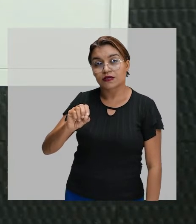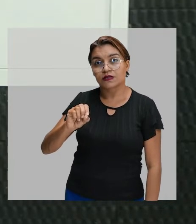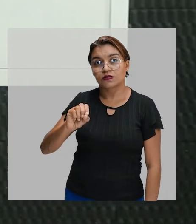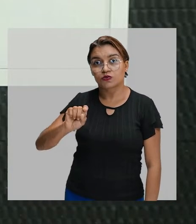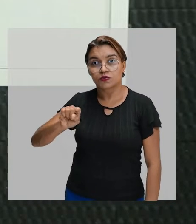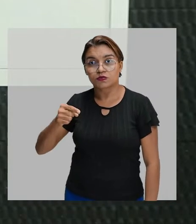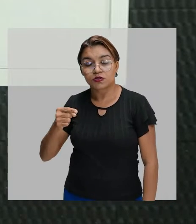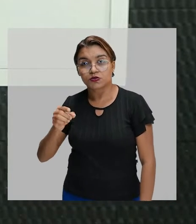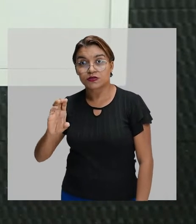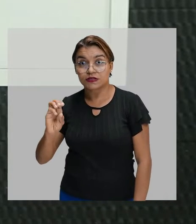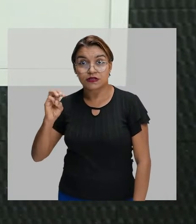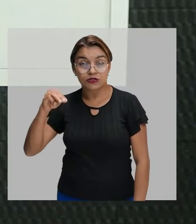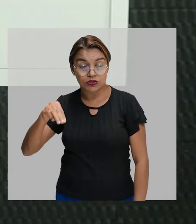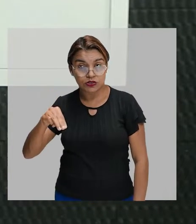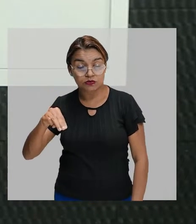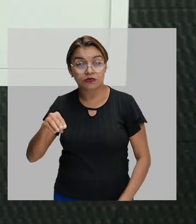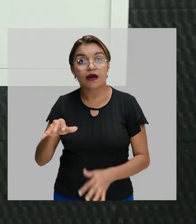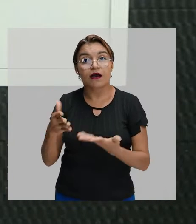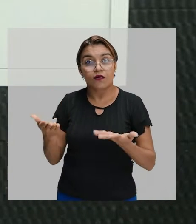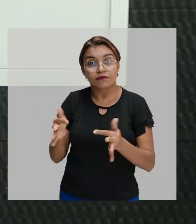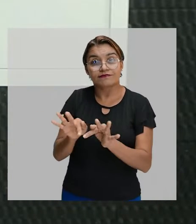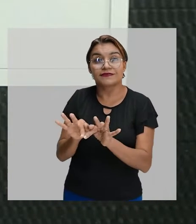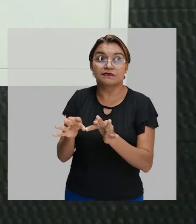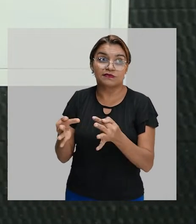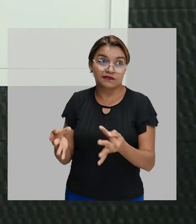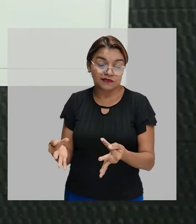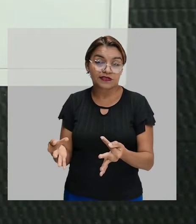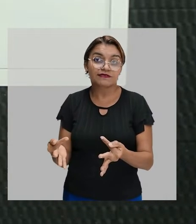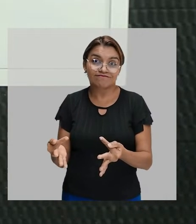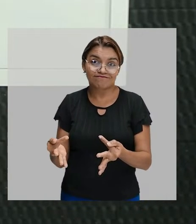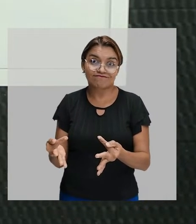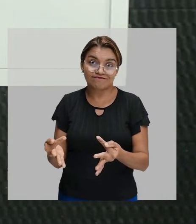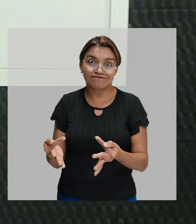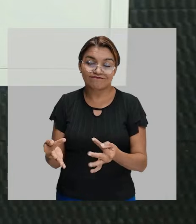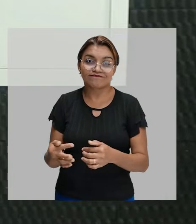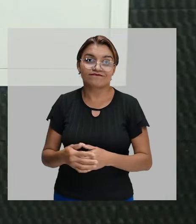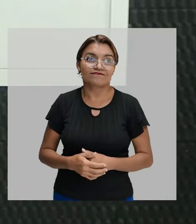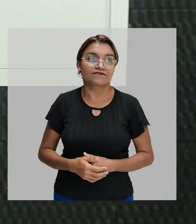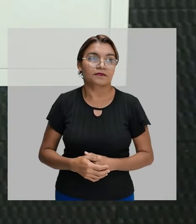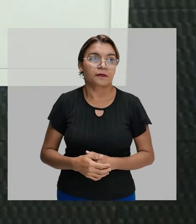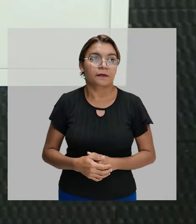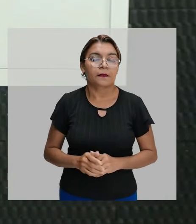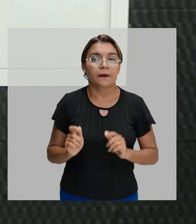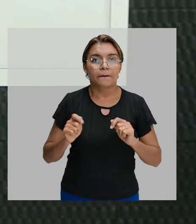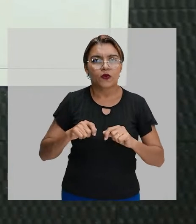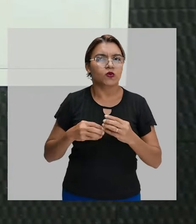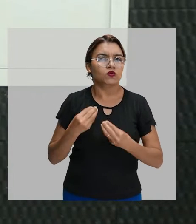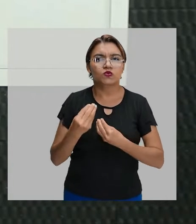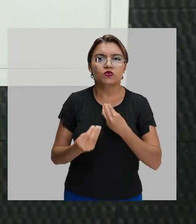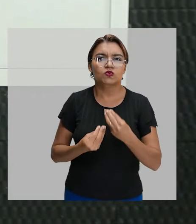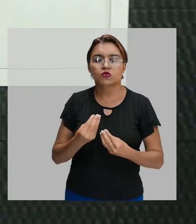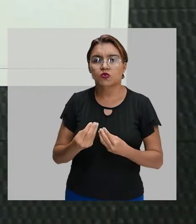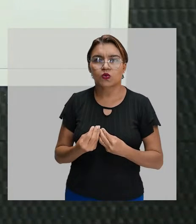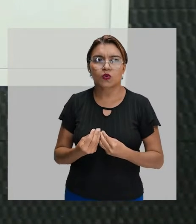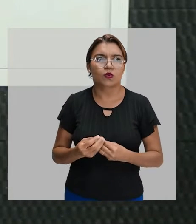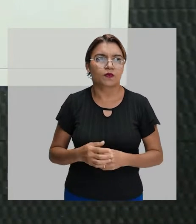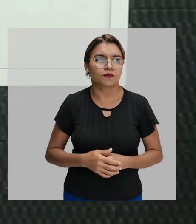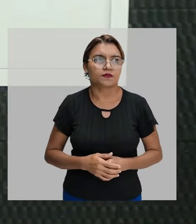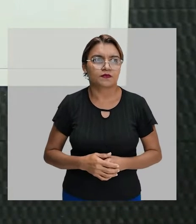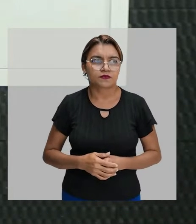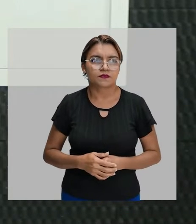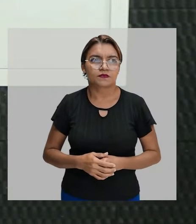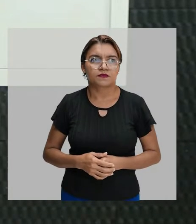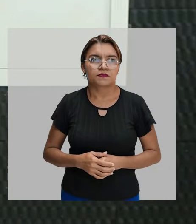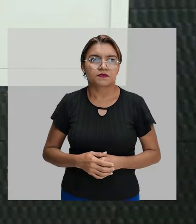E aí no caso eu tenho que fazer uma simplificação eu vou simplificar né eu posso simplificar somente os cinco com